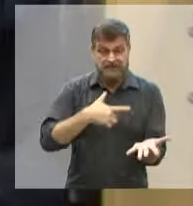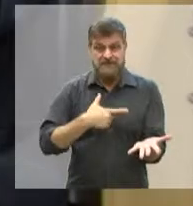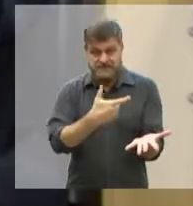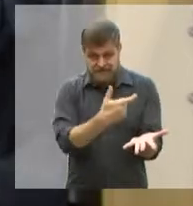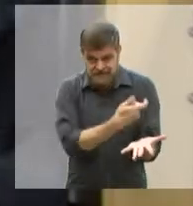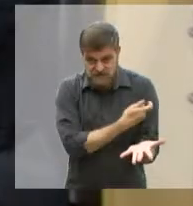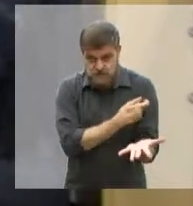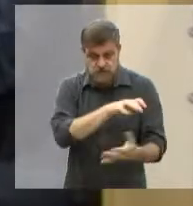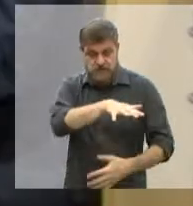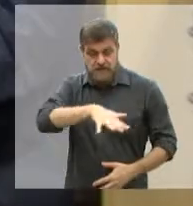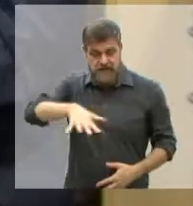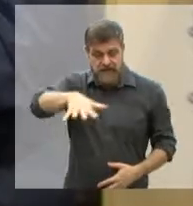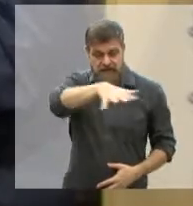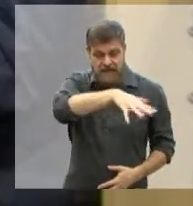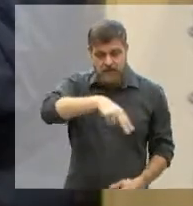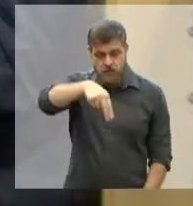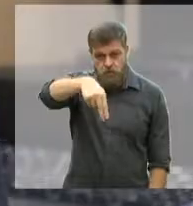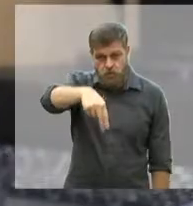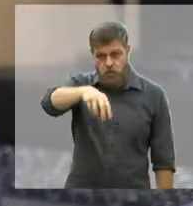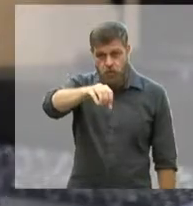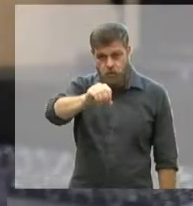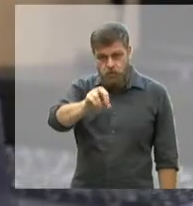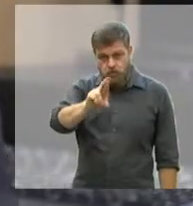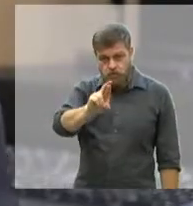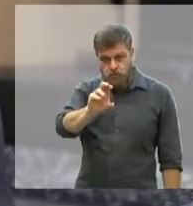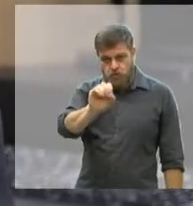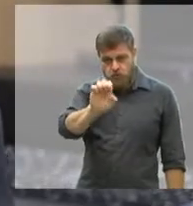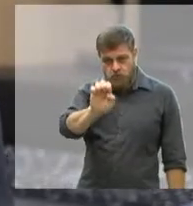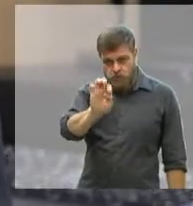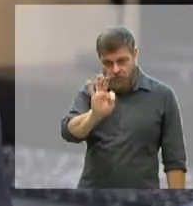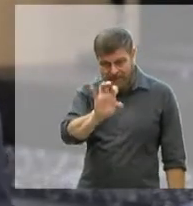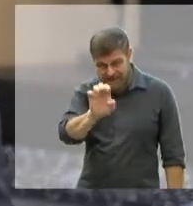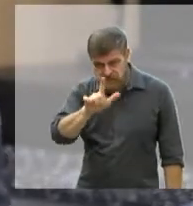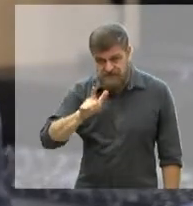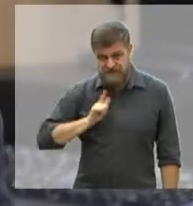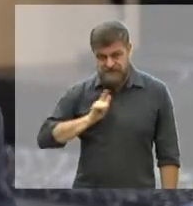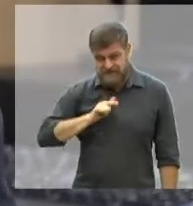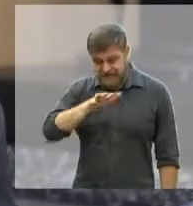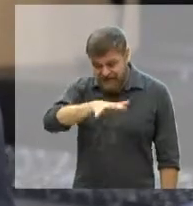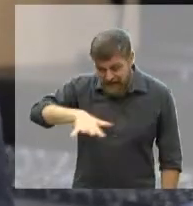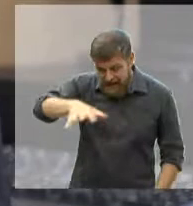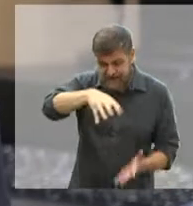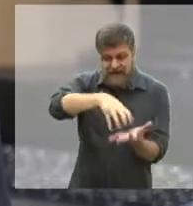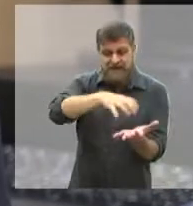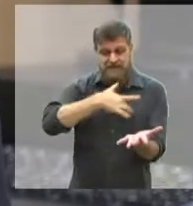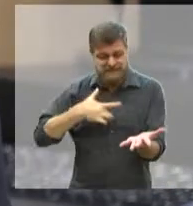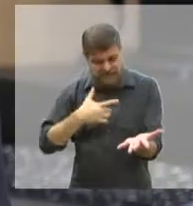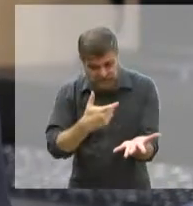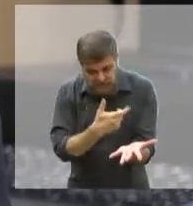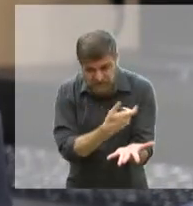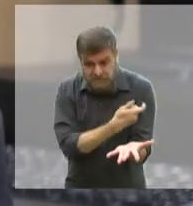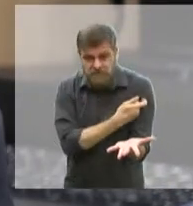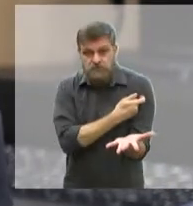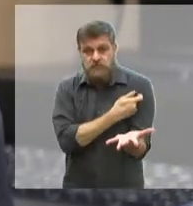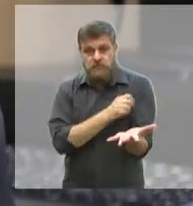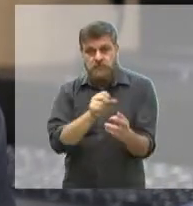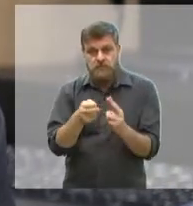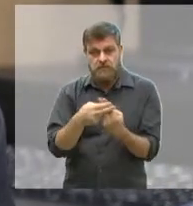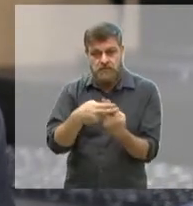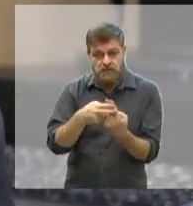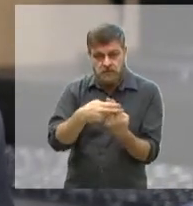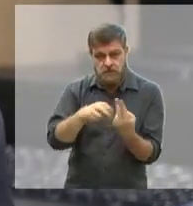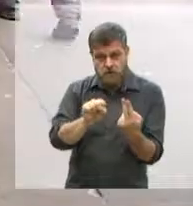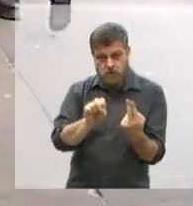cidade, ambos na região noroeste da cidade, que é uma região, né, que tem aí uma forte utilização do Sistema Único de Saúde, e acho que isso